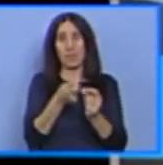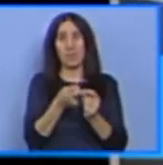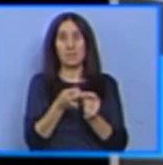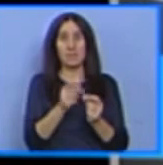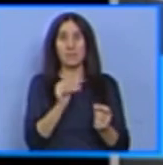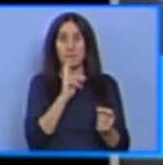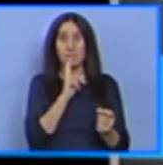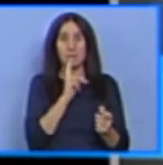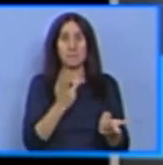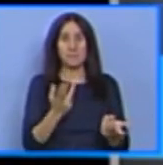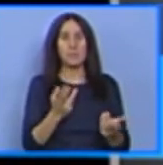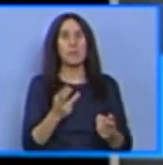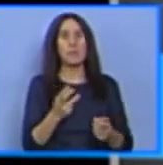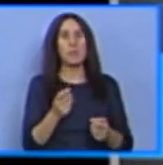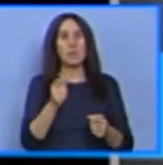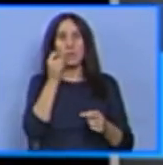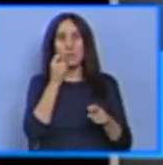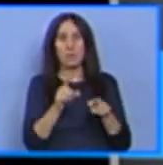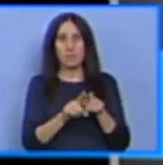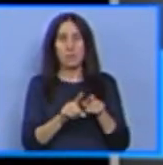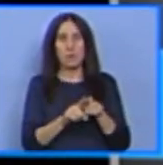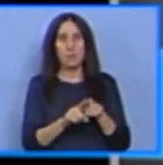de Fátima. Um irmão